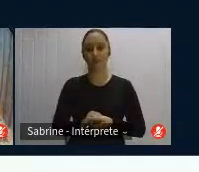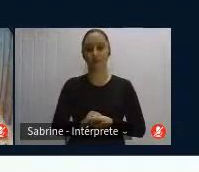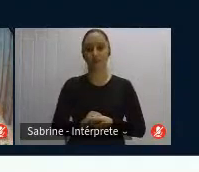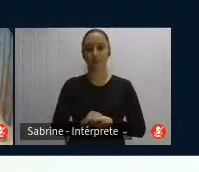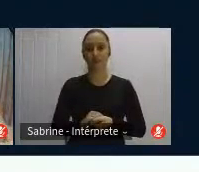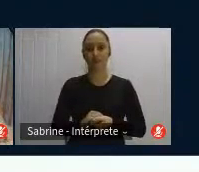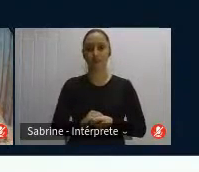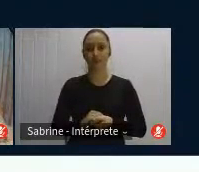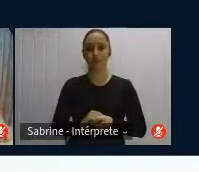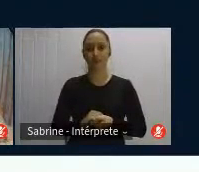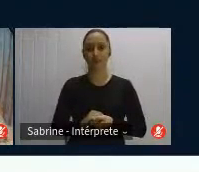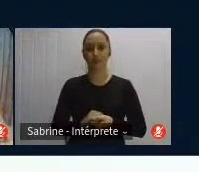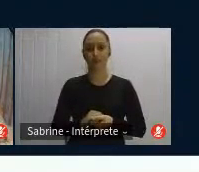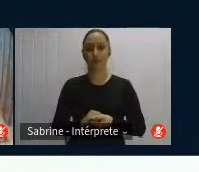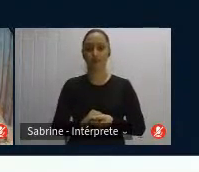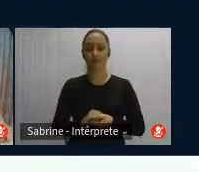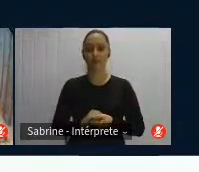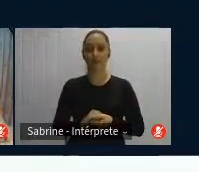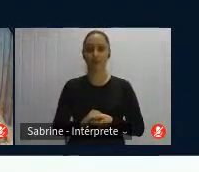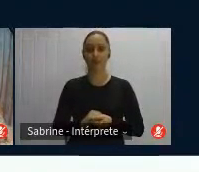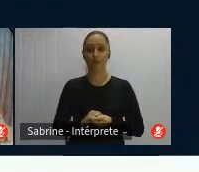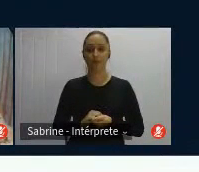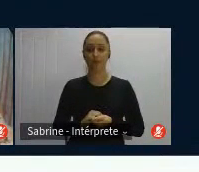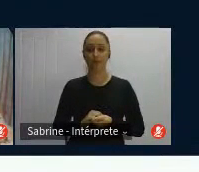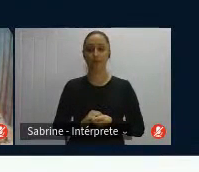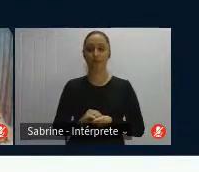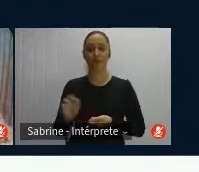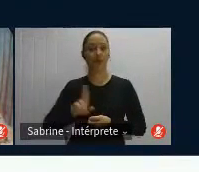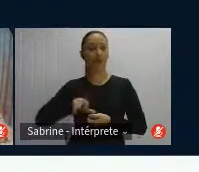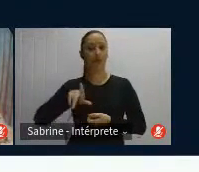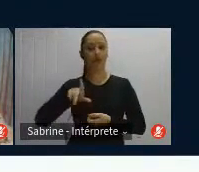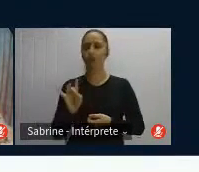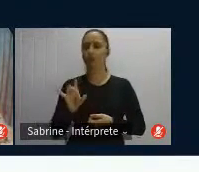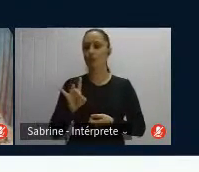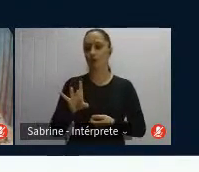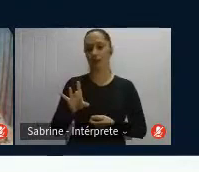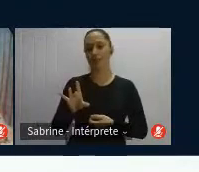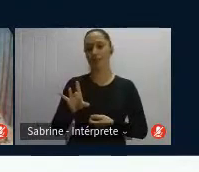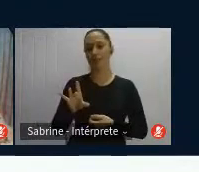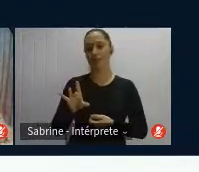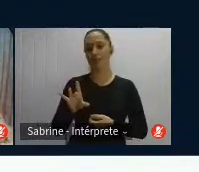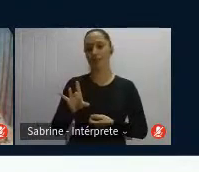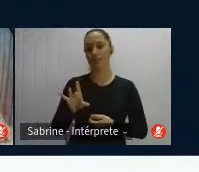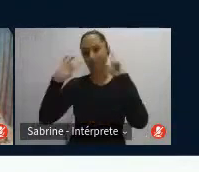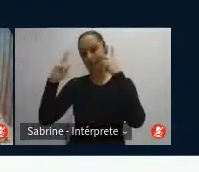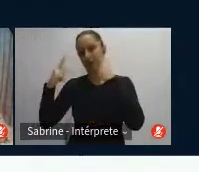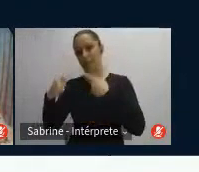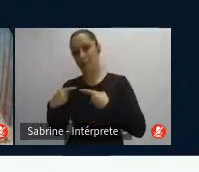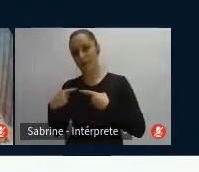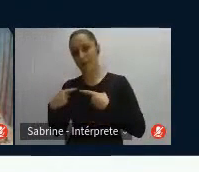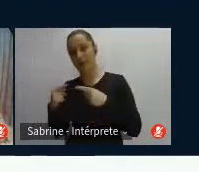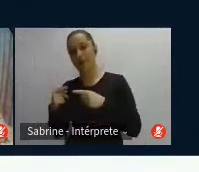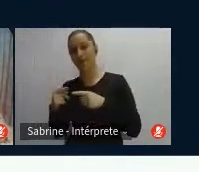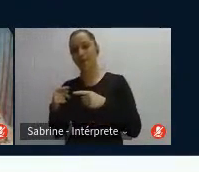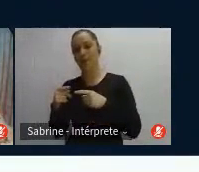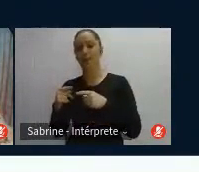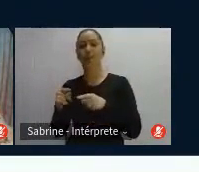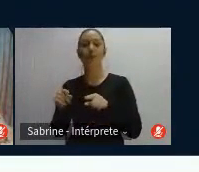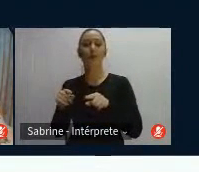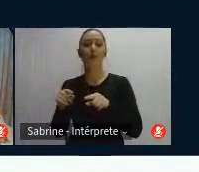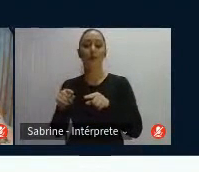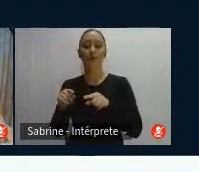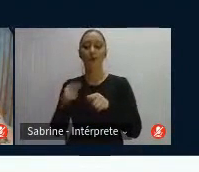nos está ameaçando, né, mas também por esse conjunto essa conjuntura, né, política, econômica, social, essas crises,